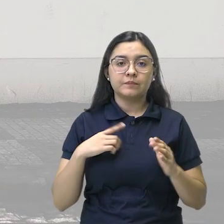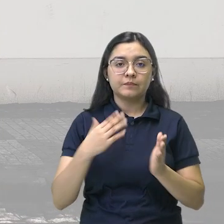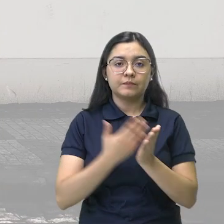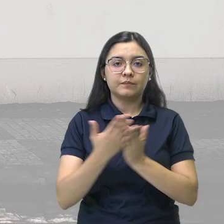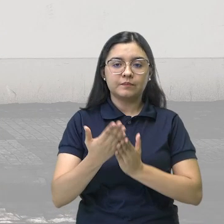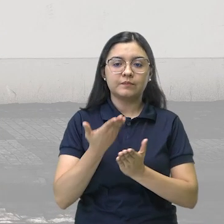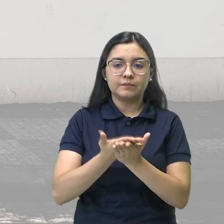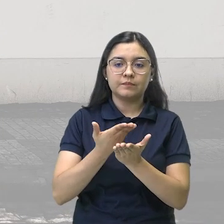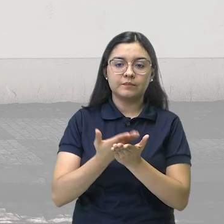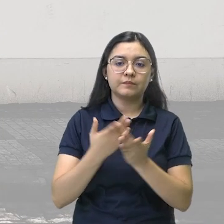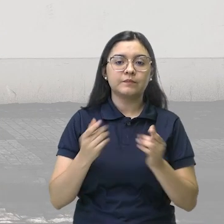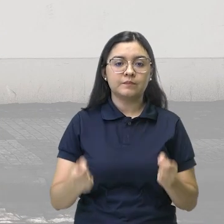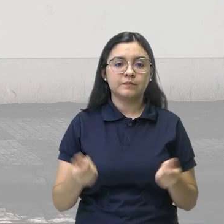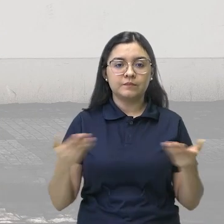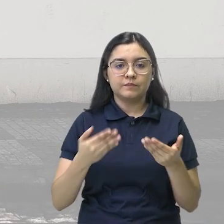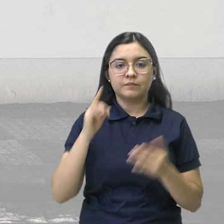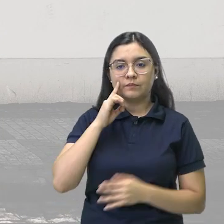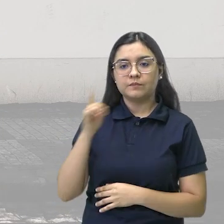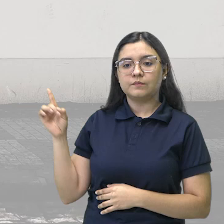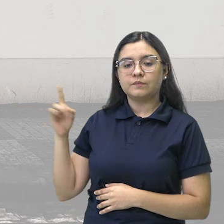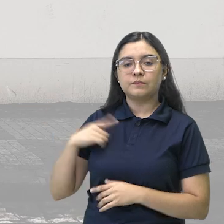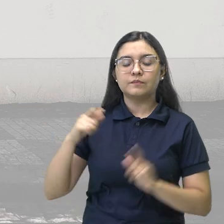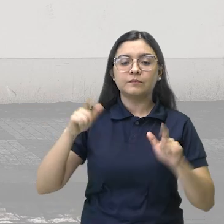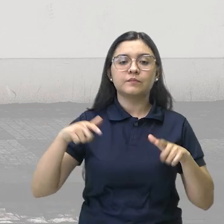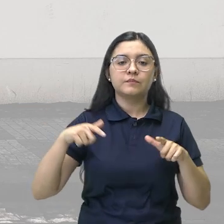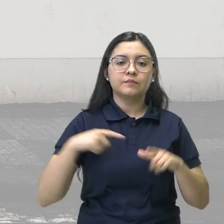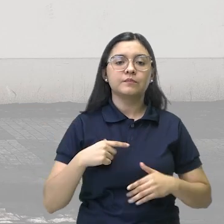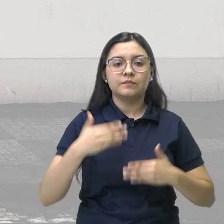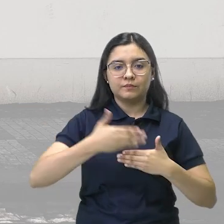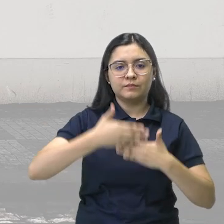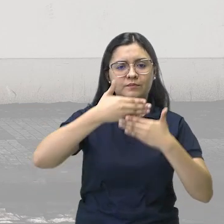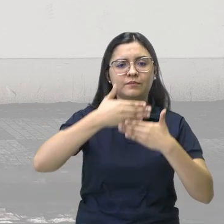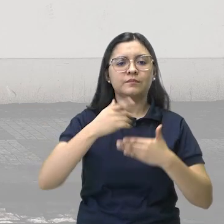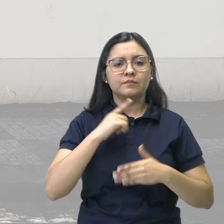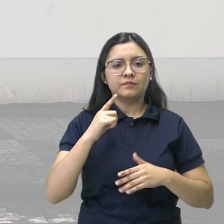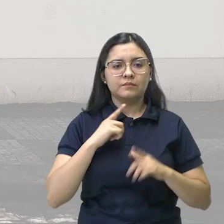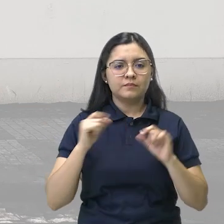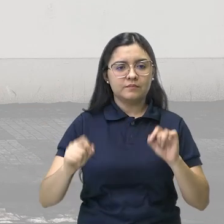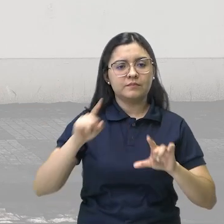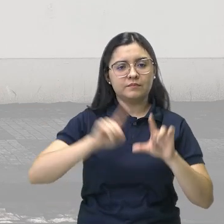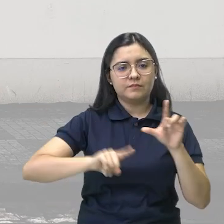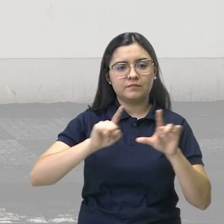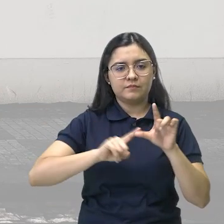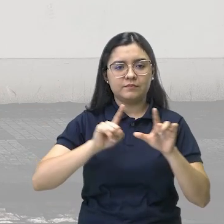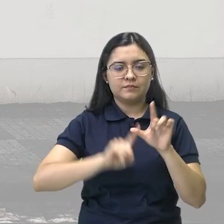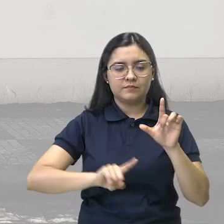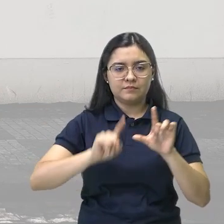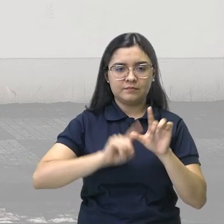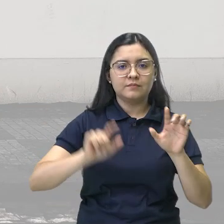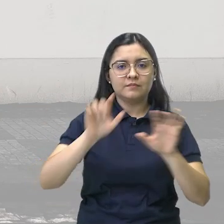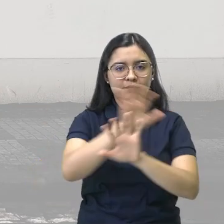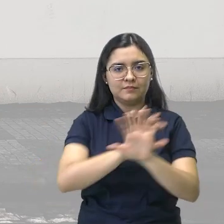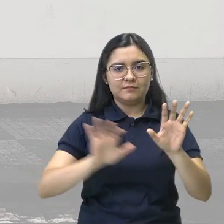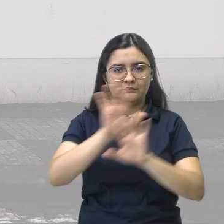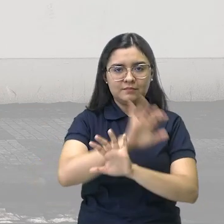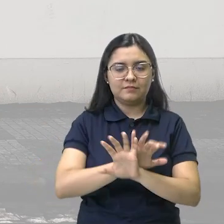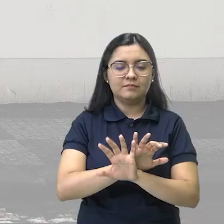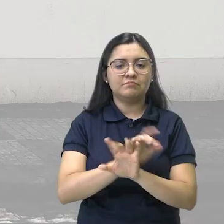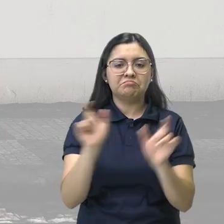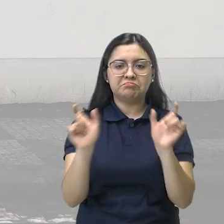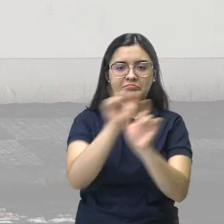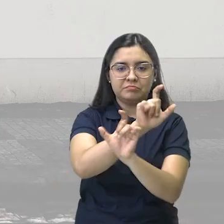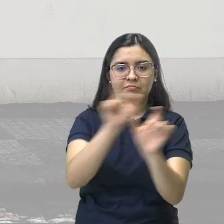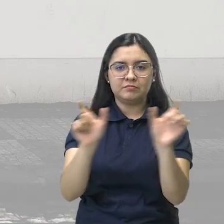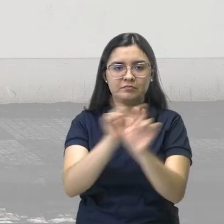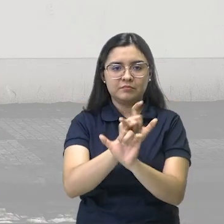Então, iniciamos nossa aula nesse muro aqui e vocês podem verificar que temos aqui umas letras embaralhadas. Vamos ver o que é que